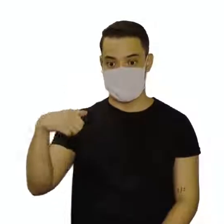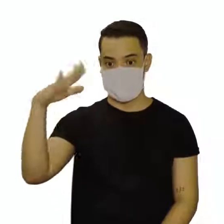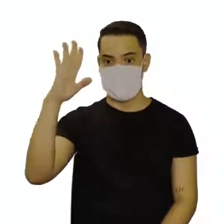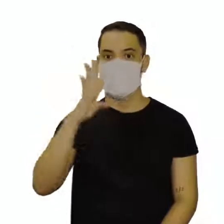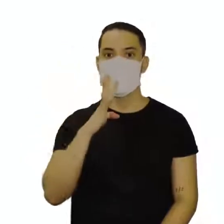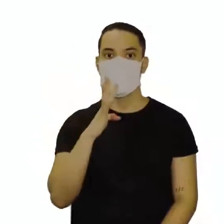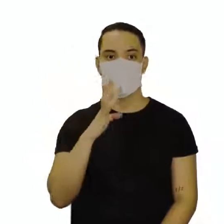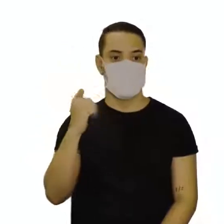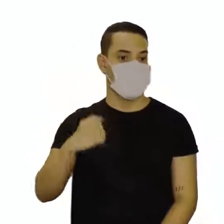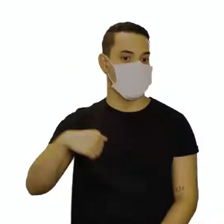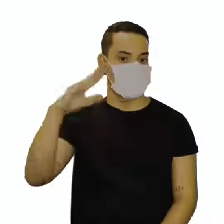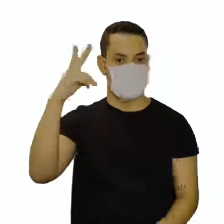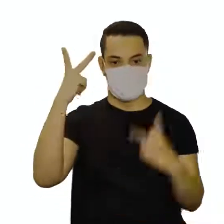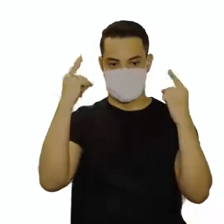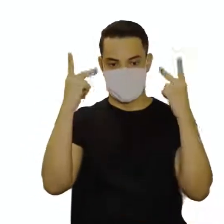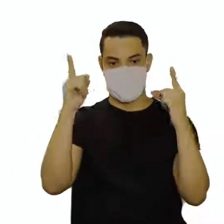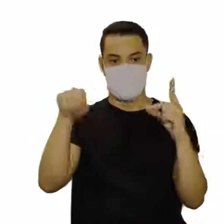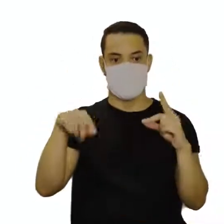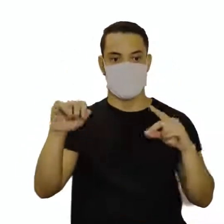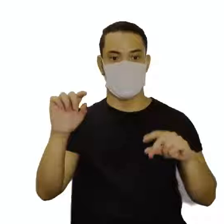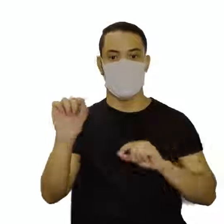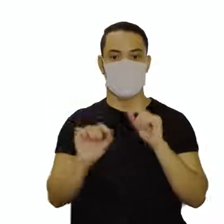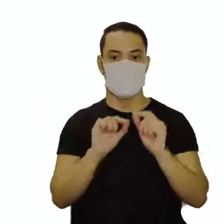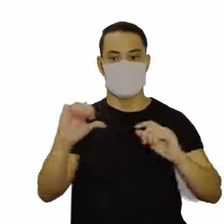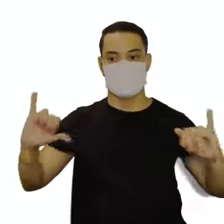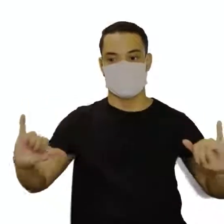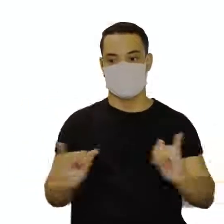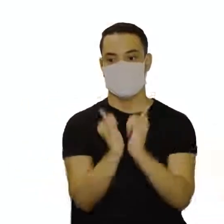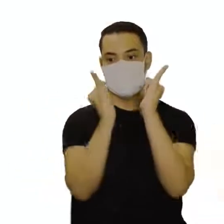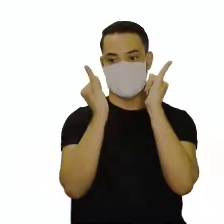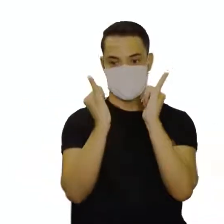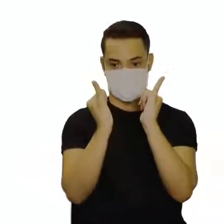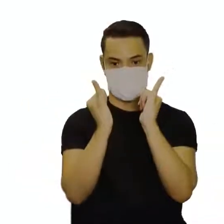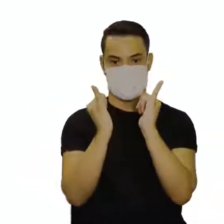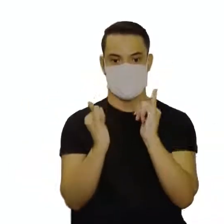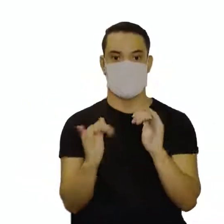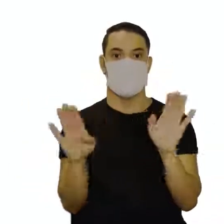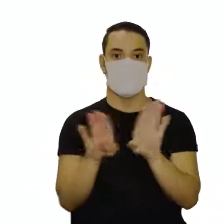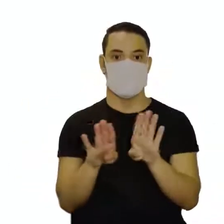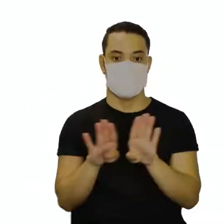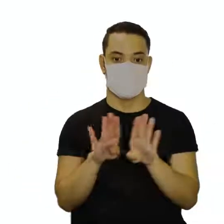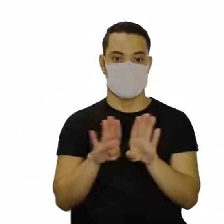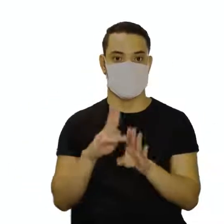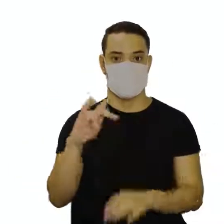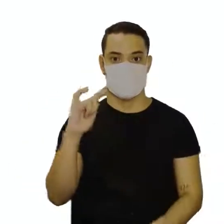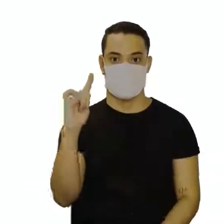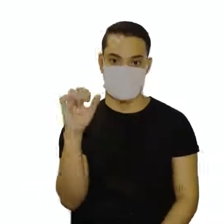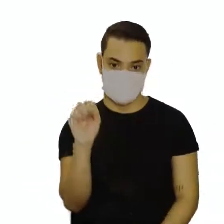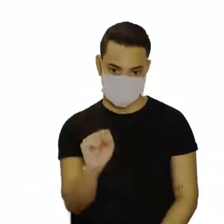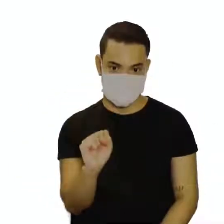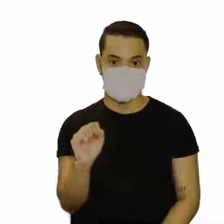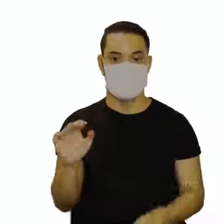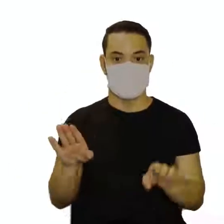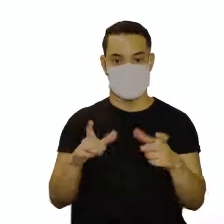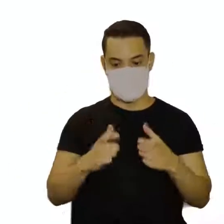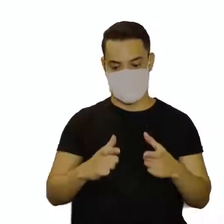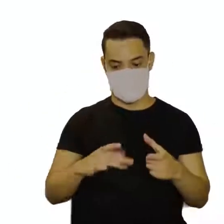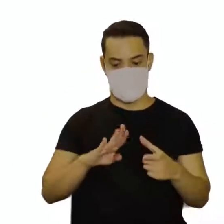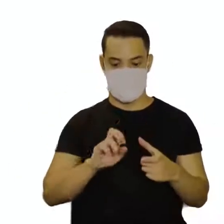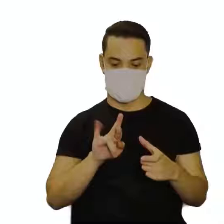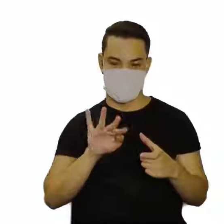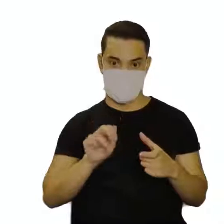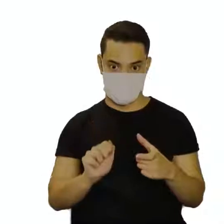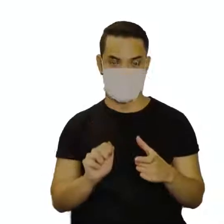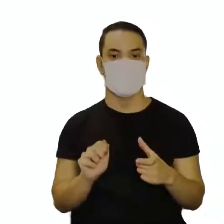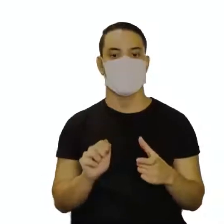mais comuns são as usinas hidrelétricas, pilhas e baterias. No caso, a pilha é,